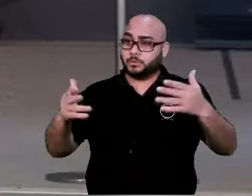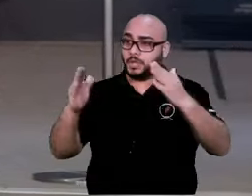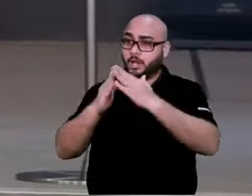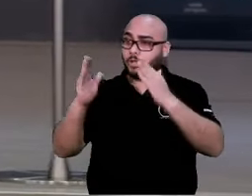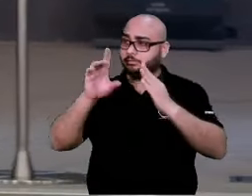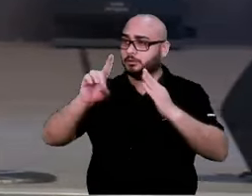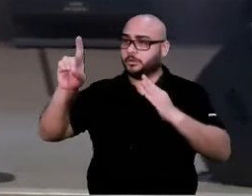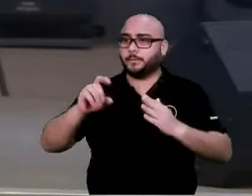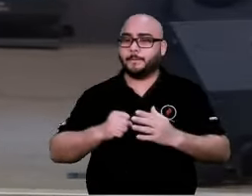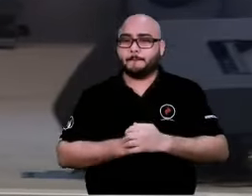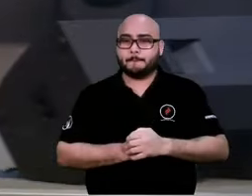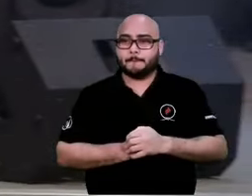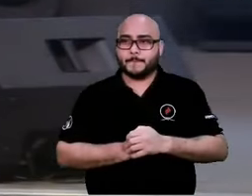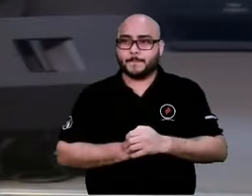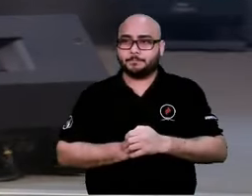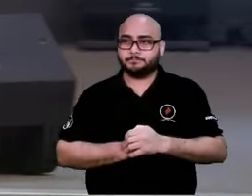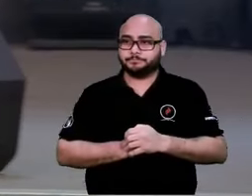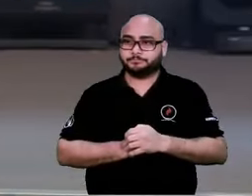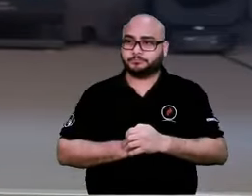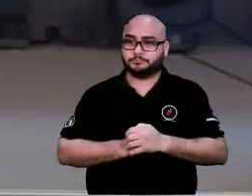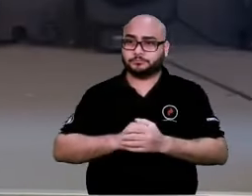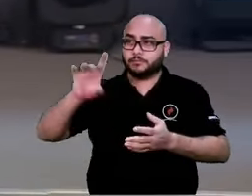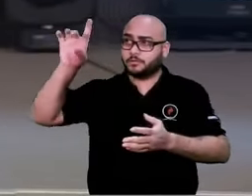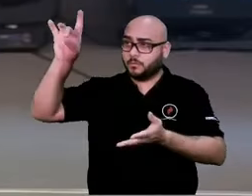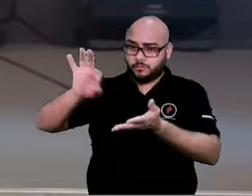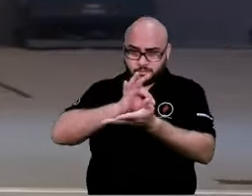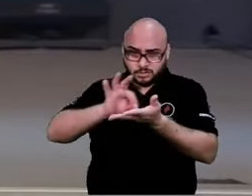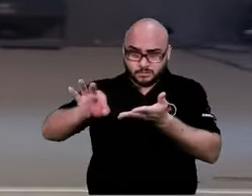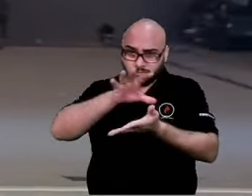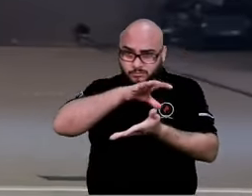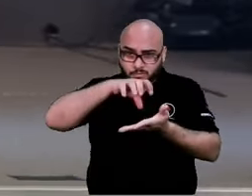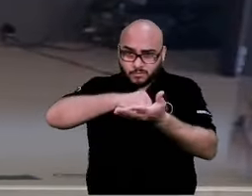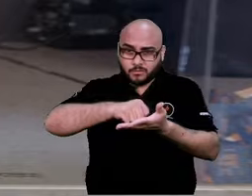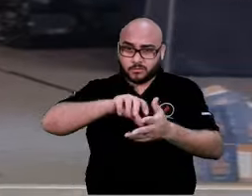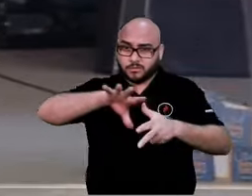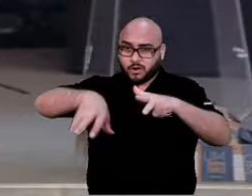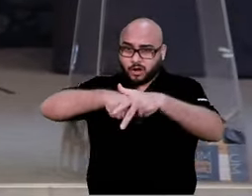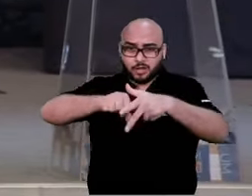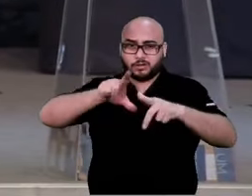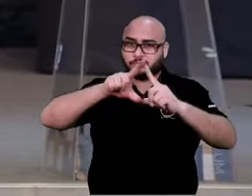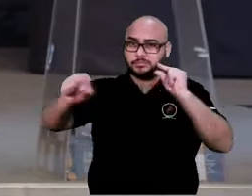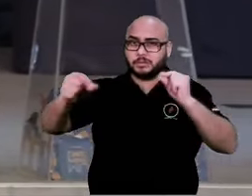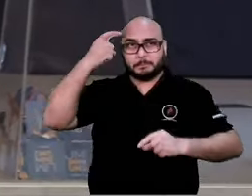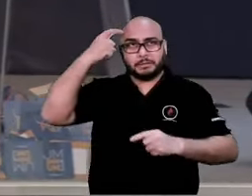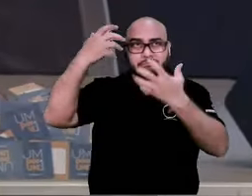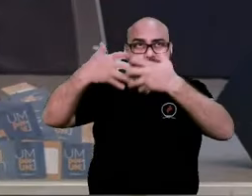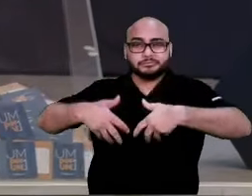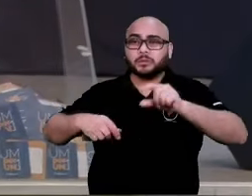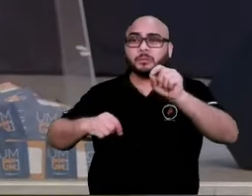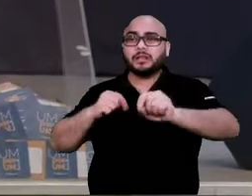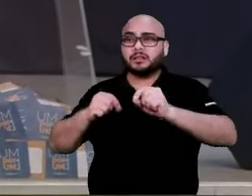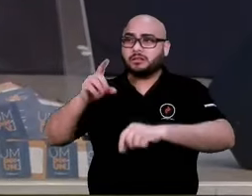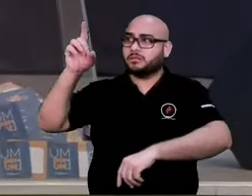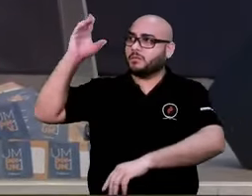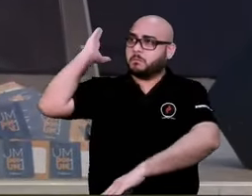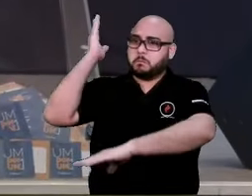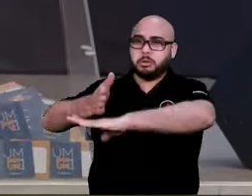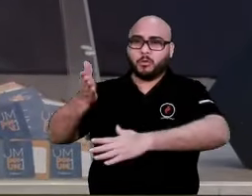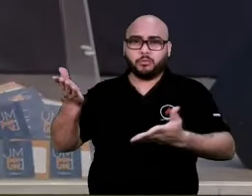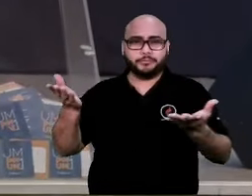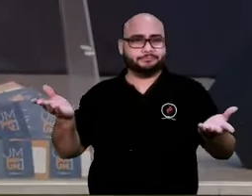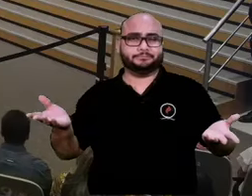rei, e foi embora com tudo, pensando: venci, Dadá, vim aqui